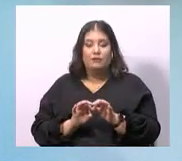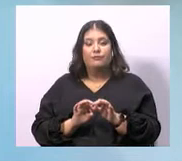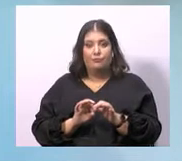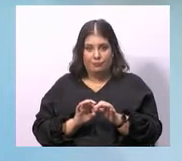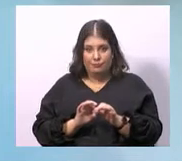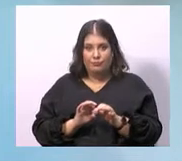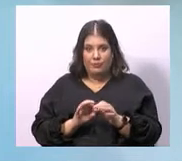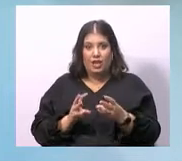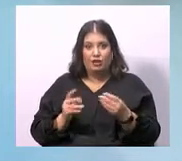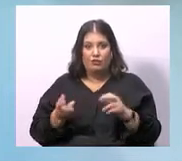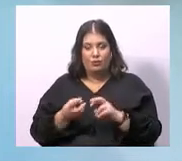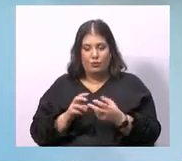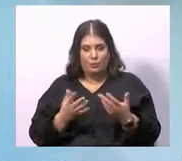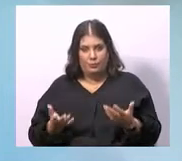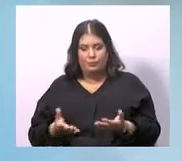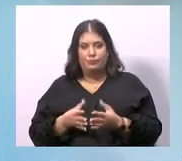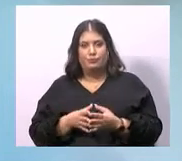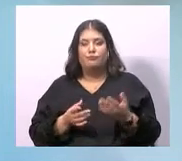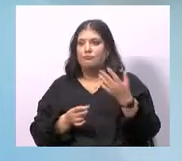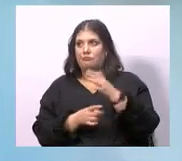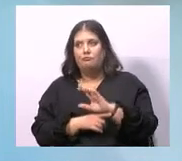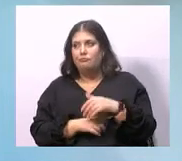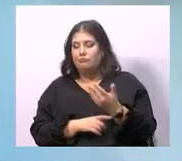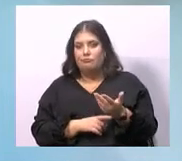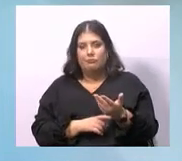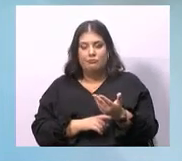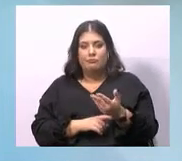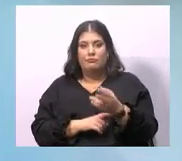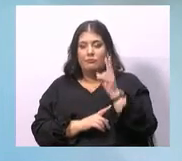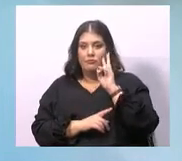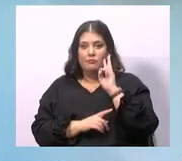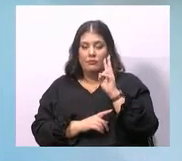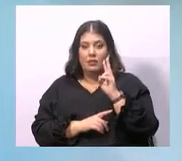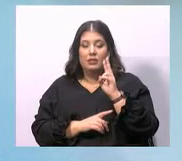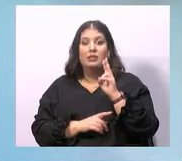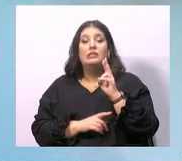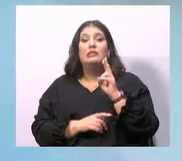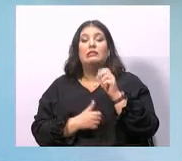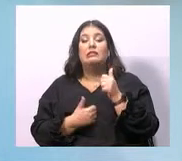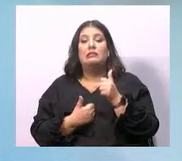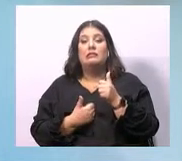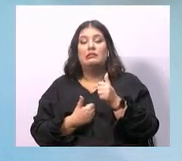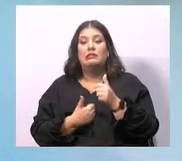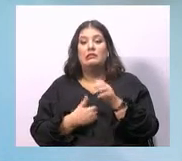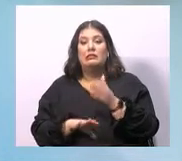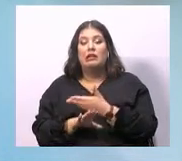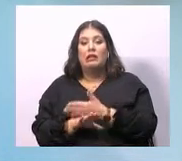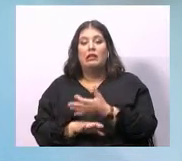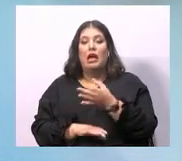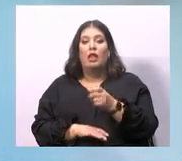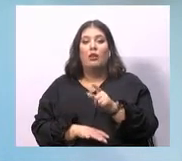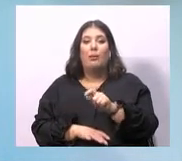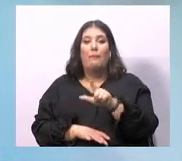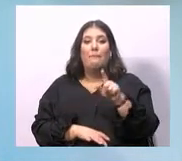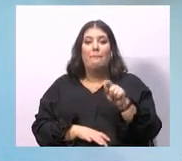o problema dos fungos. Por exemplo, vermos se o calçado é em pele, meias em fibras naturais. Claro. Há toda uma panóplia de